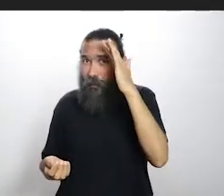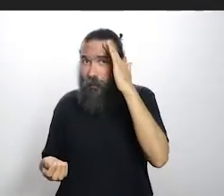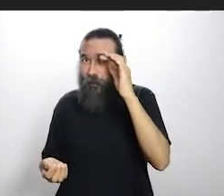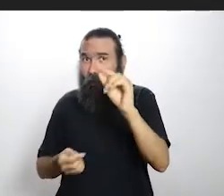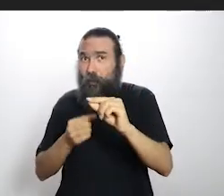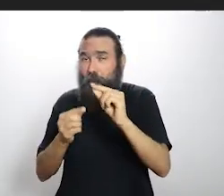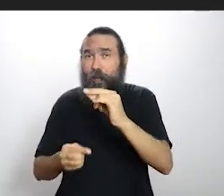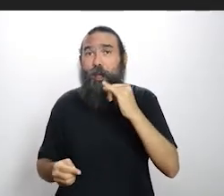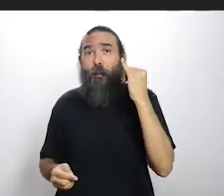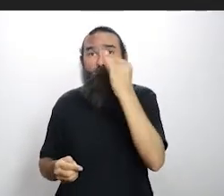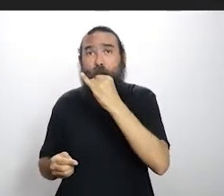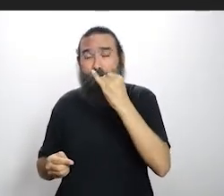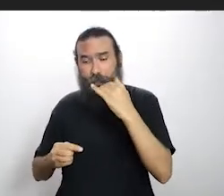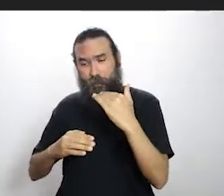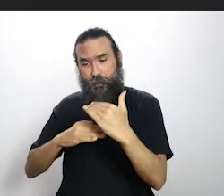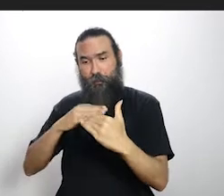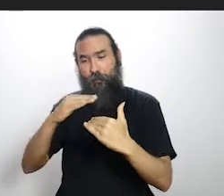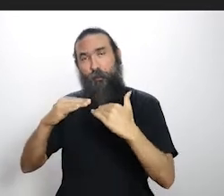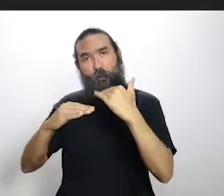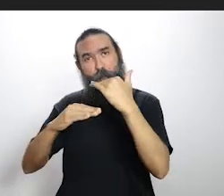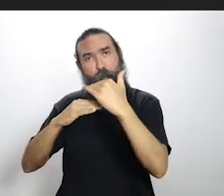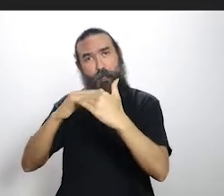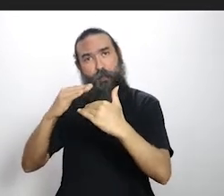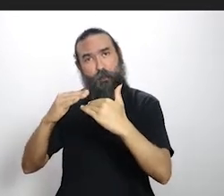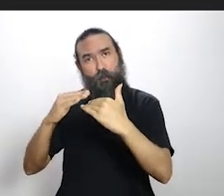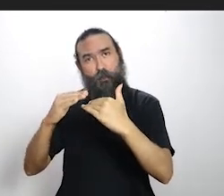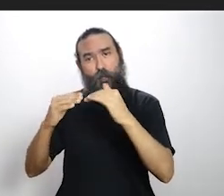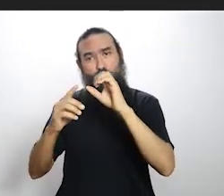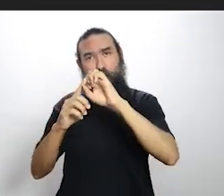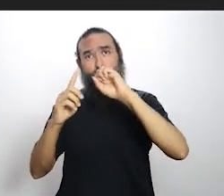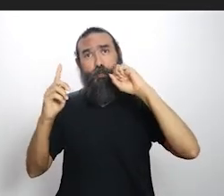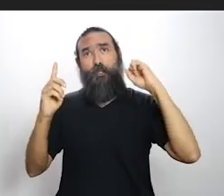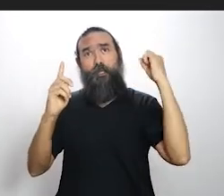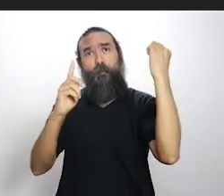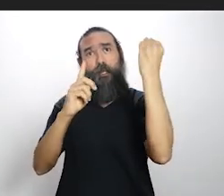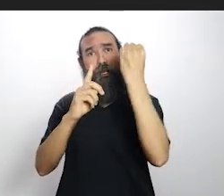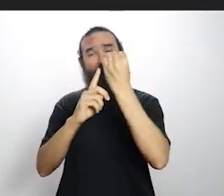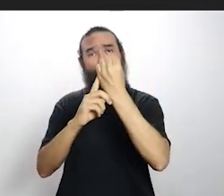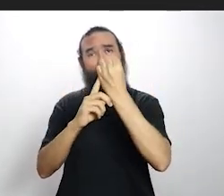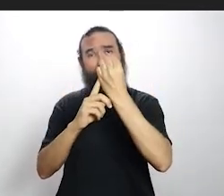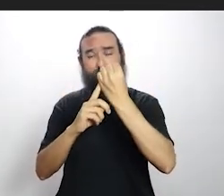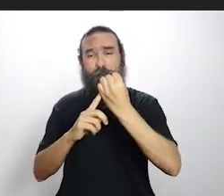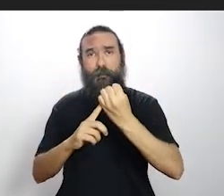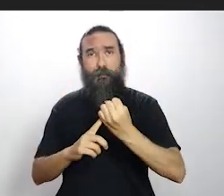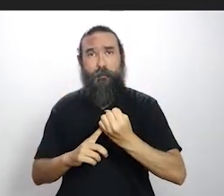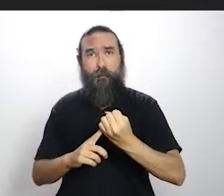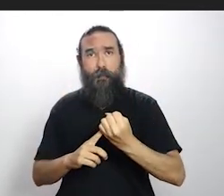da sociabilidade, sempre foi presente no movimento negro organizado.